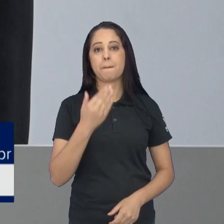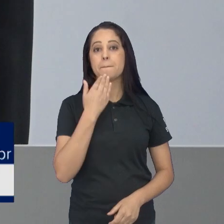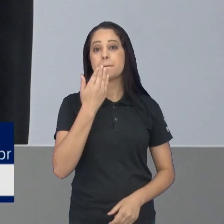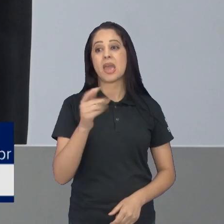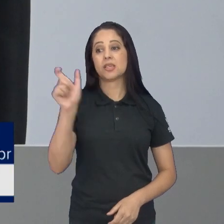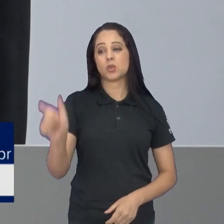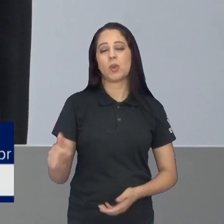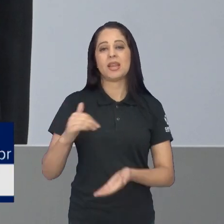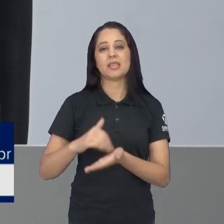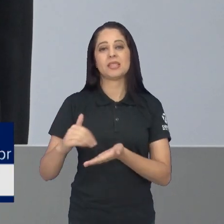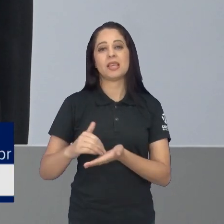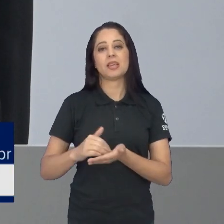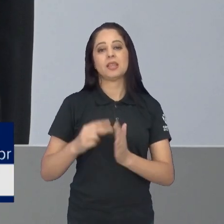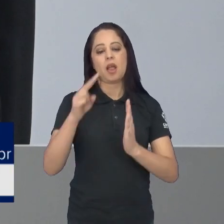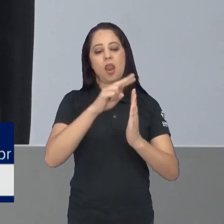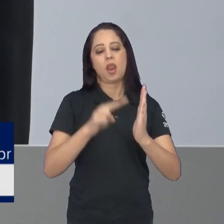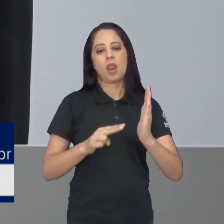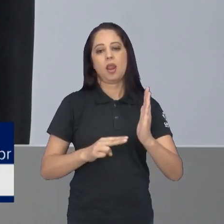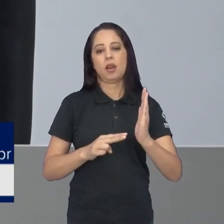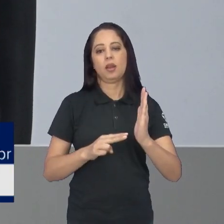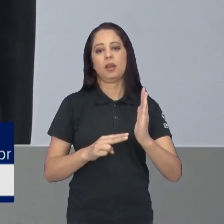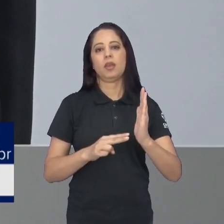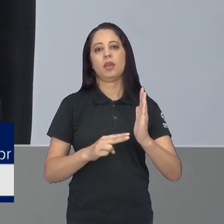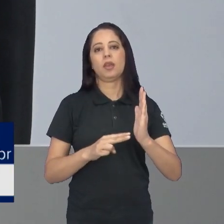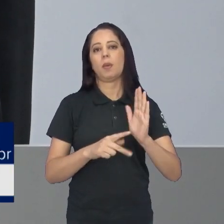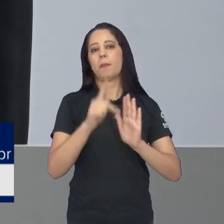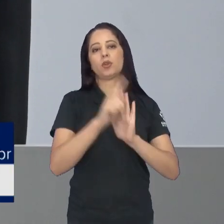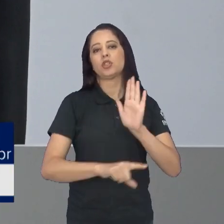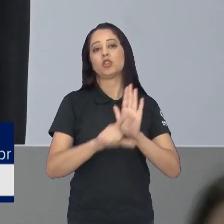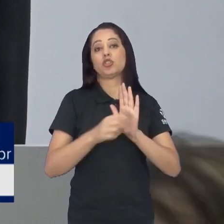que faça a leitura dos novos projetos que foram incluídos.